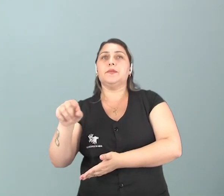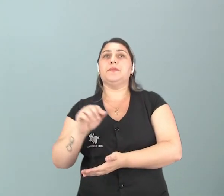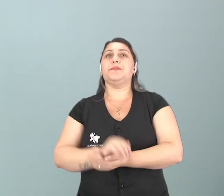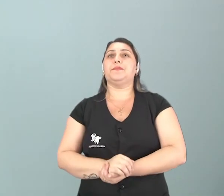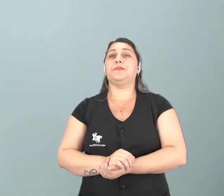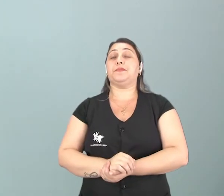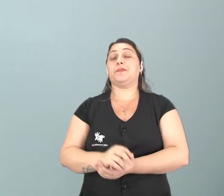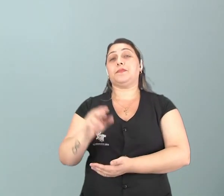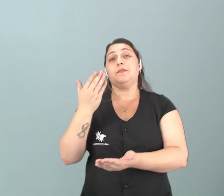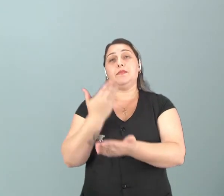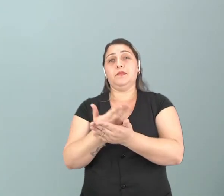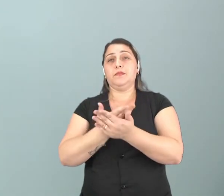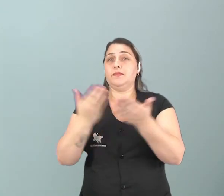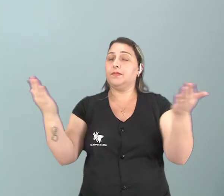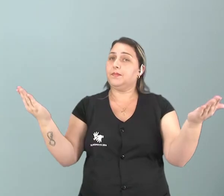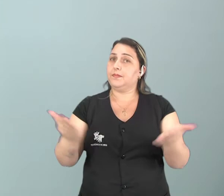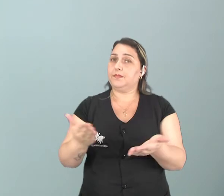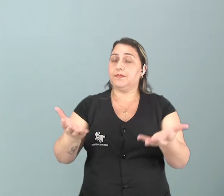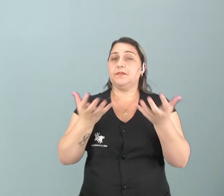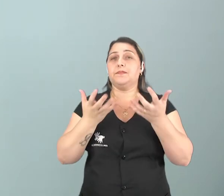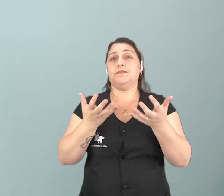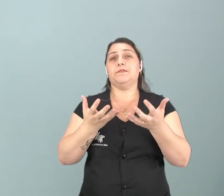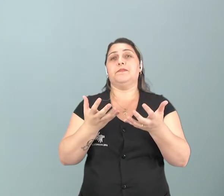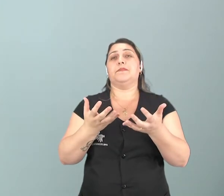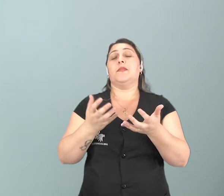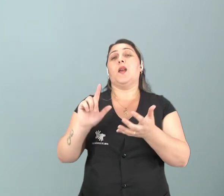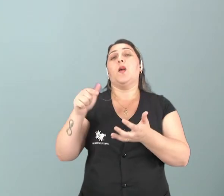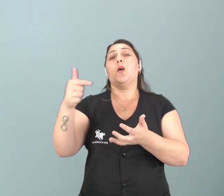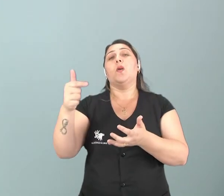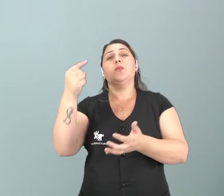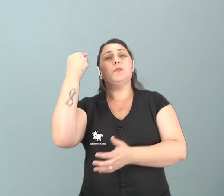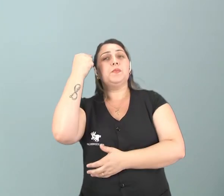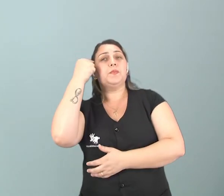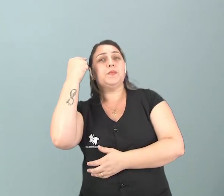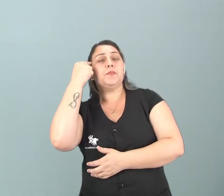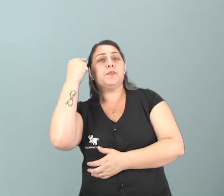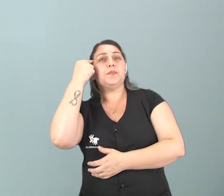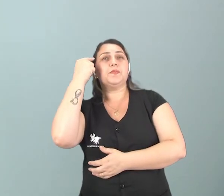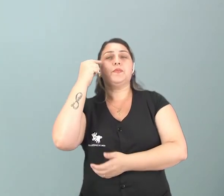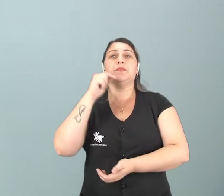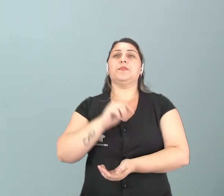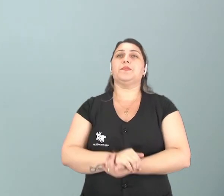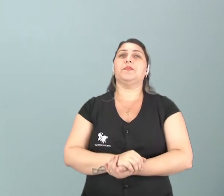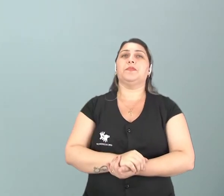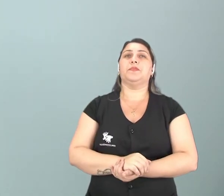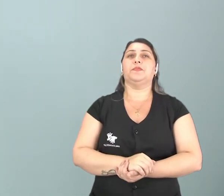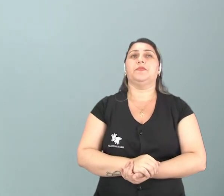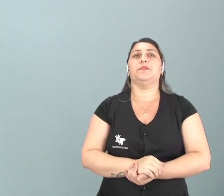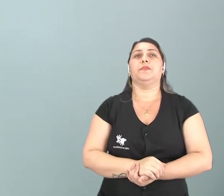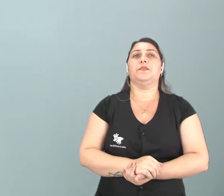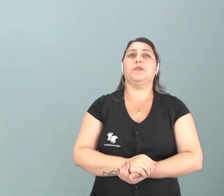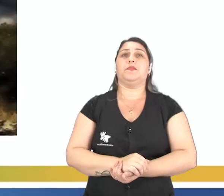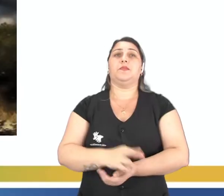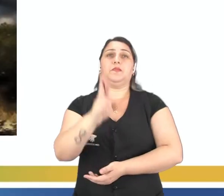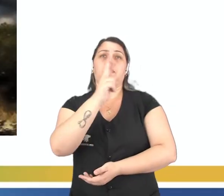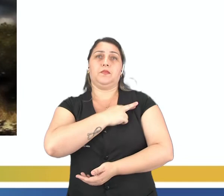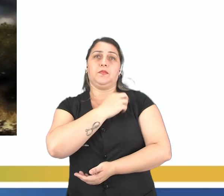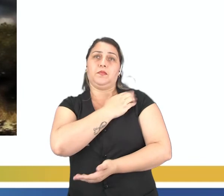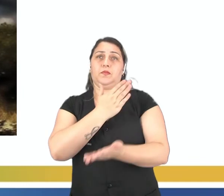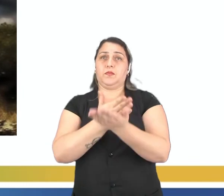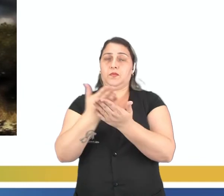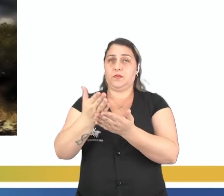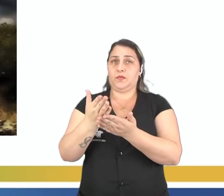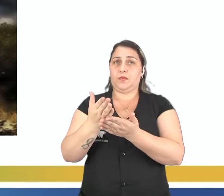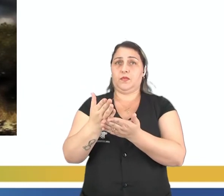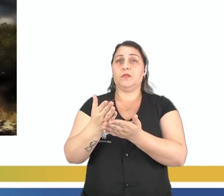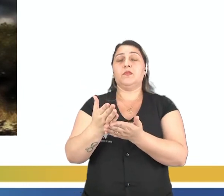E aí, na aula de hoje, eu vou querer deixar com vocês também outra reflexão, que é a seguinte frase: o